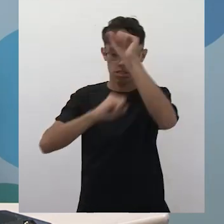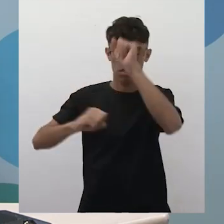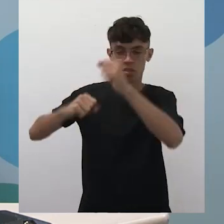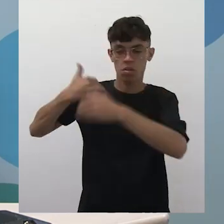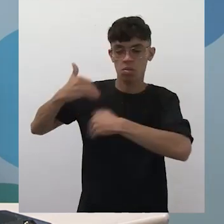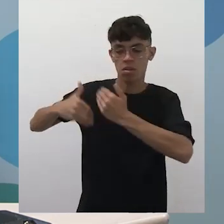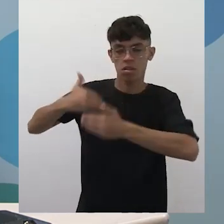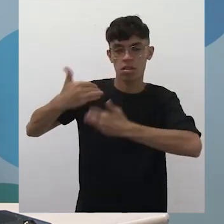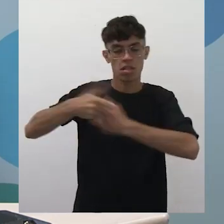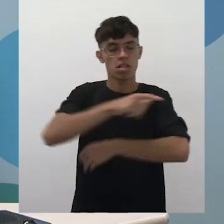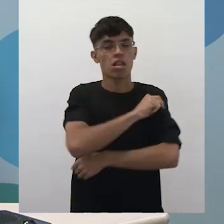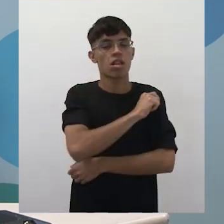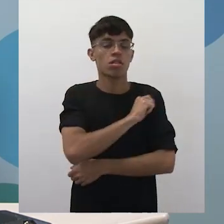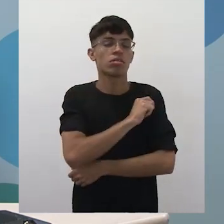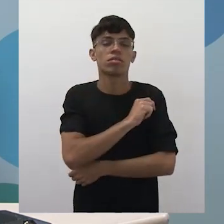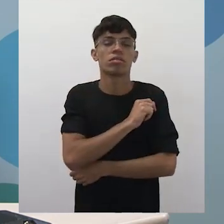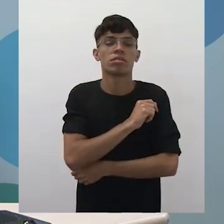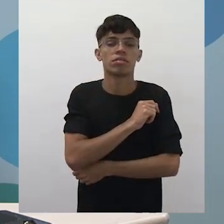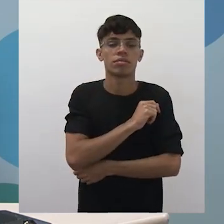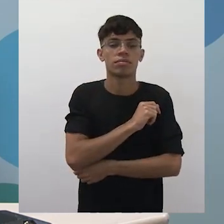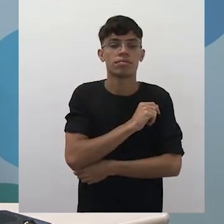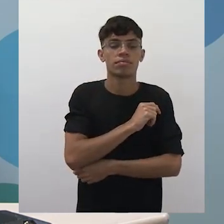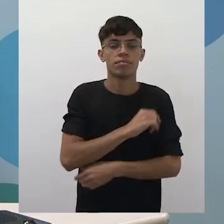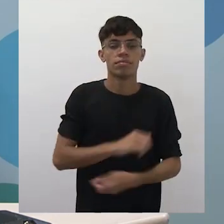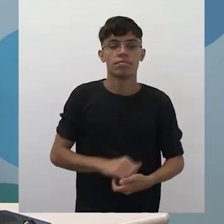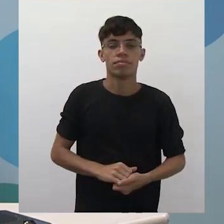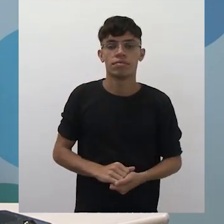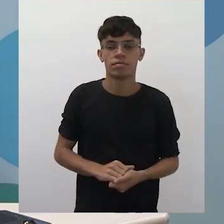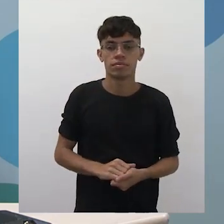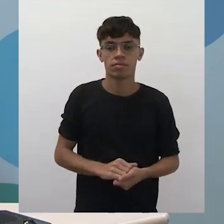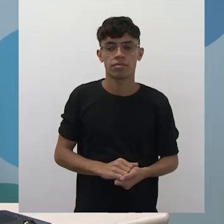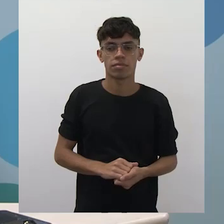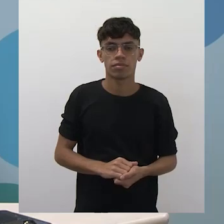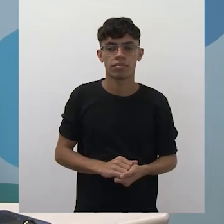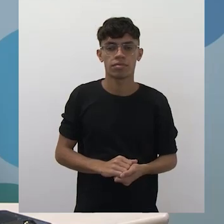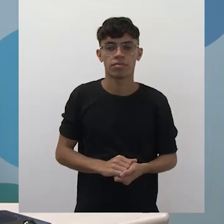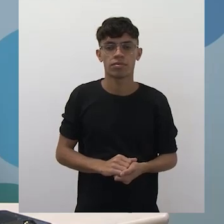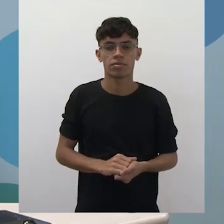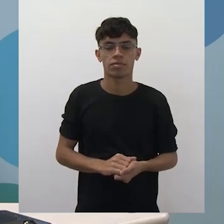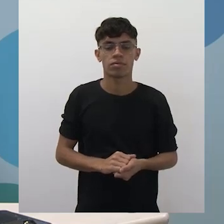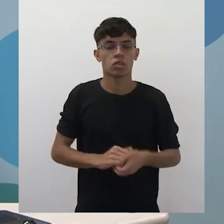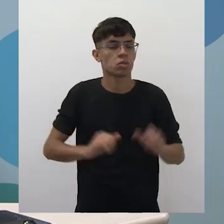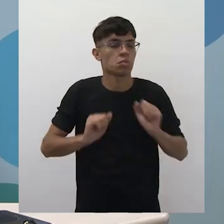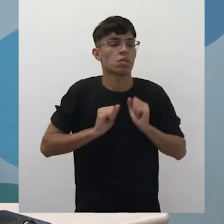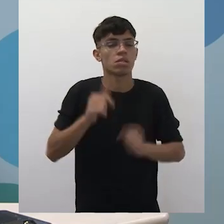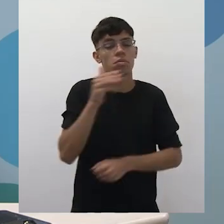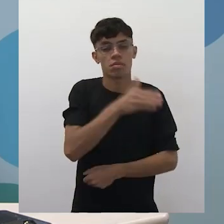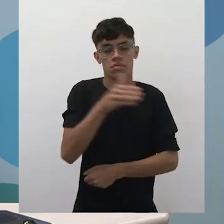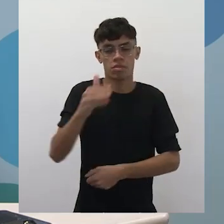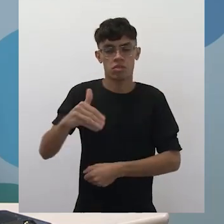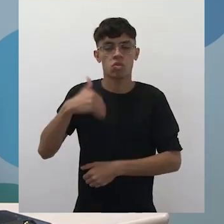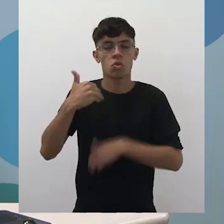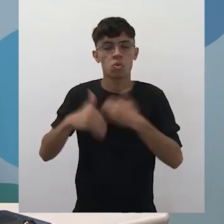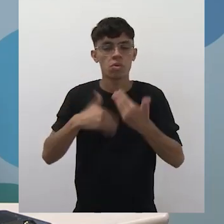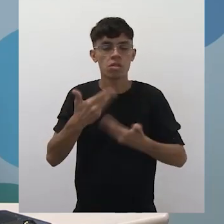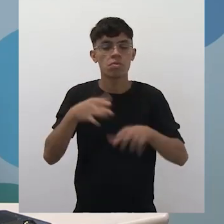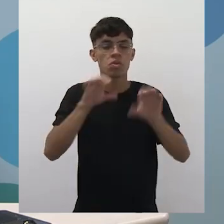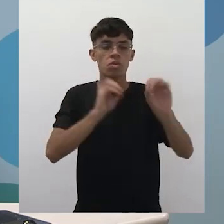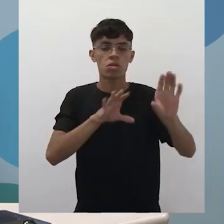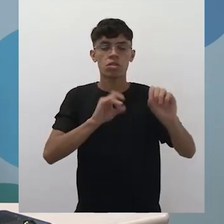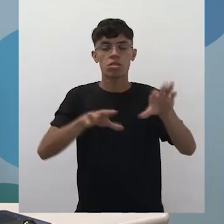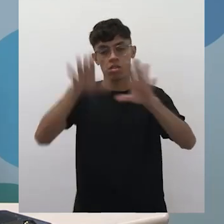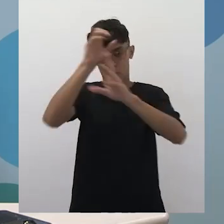desse estudante. Consequentemente, isso pode estimular um pouco a questão da postura de engajamento do processo de